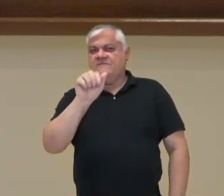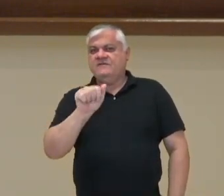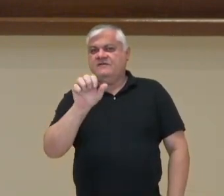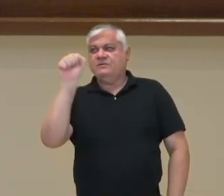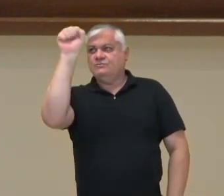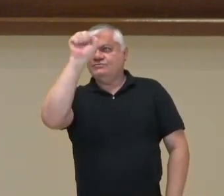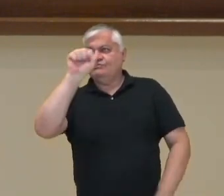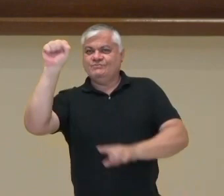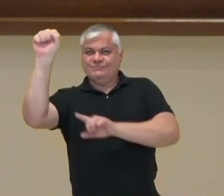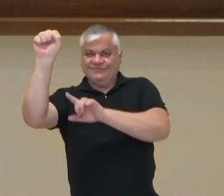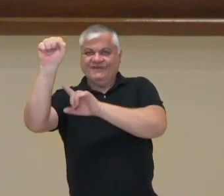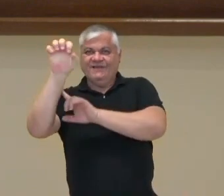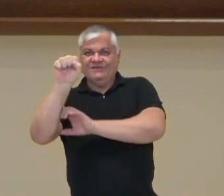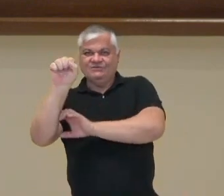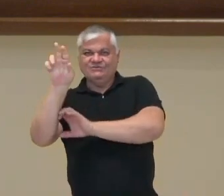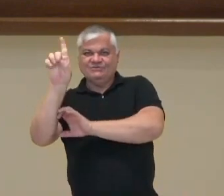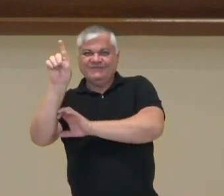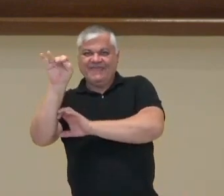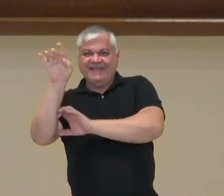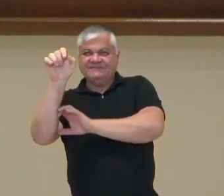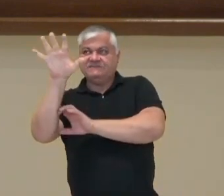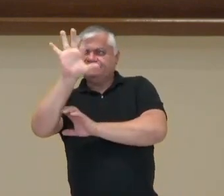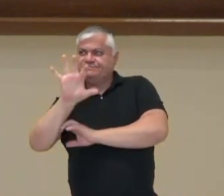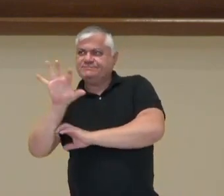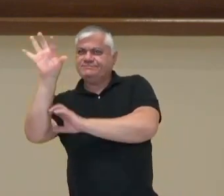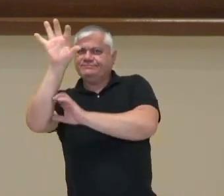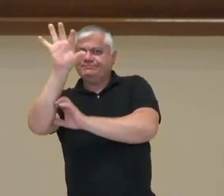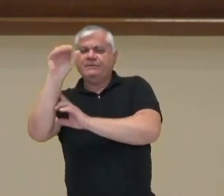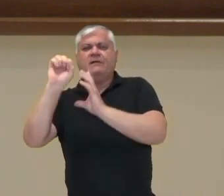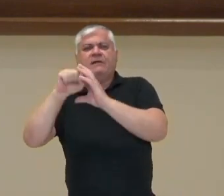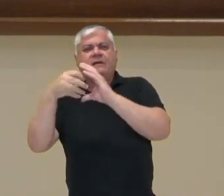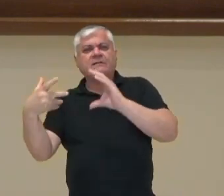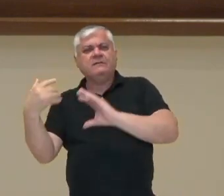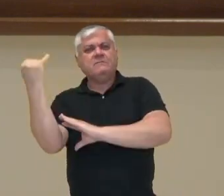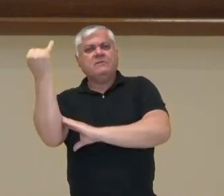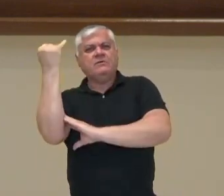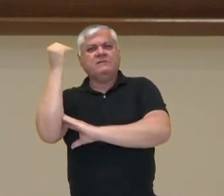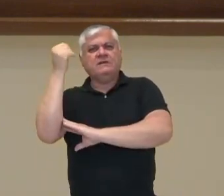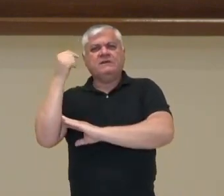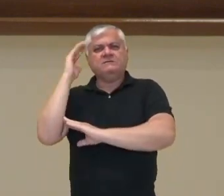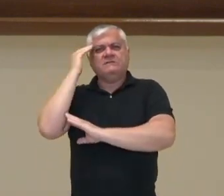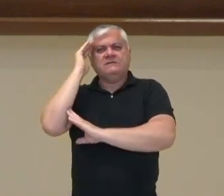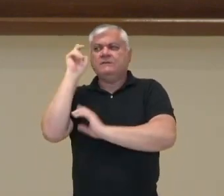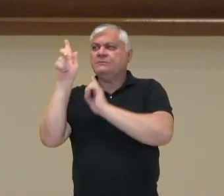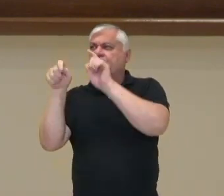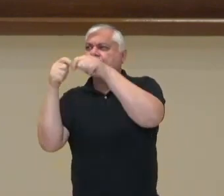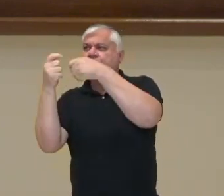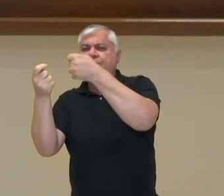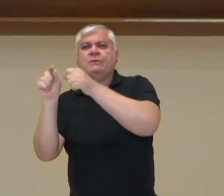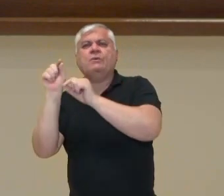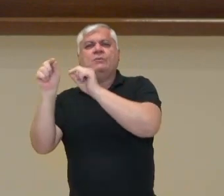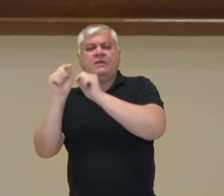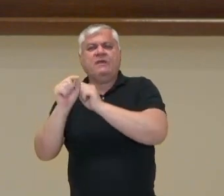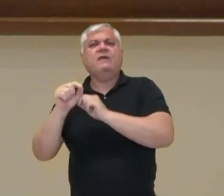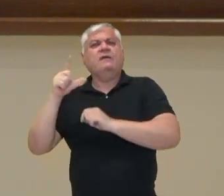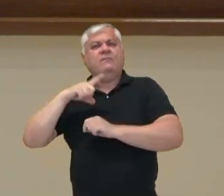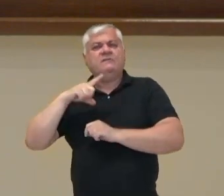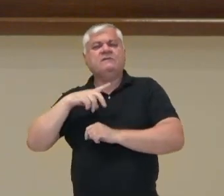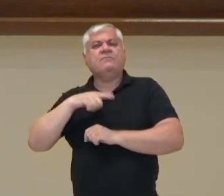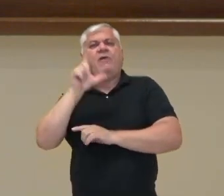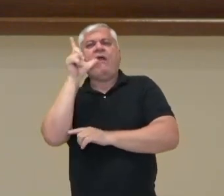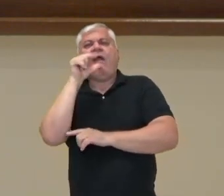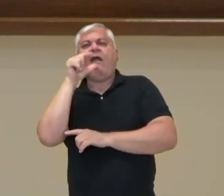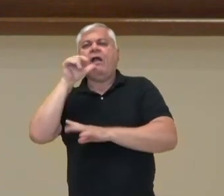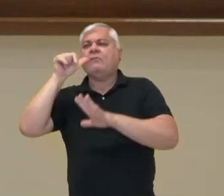são importantes de entender em relação à hidrografia, que está relacionada à disponibilidade de água,